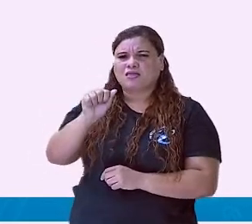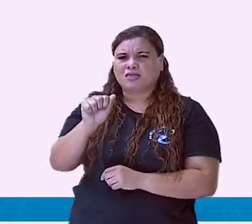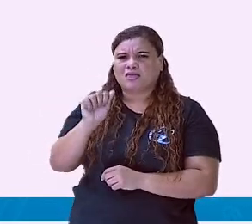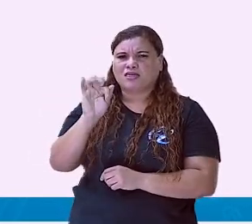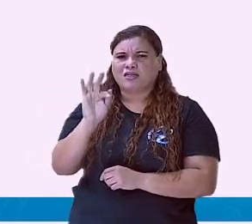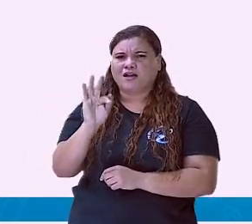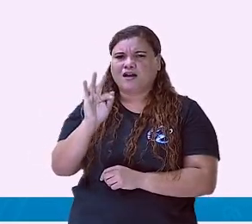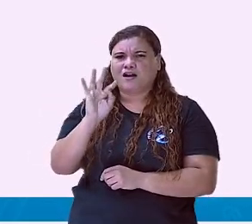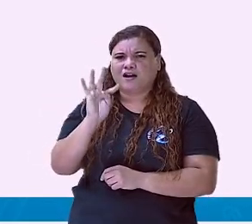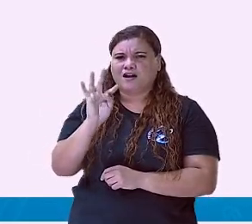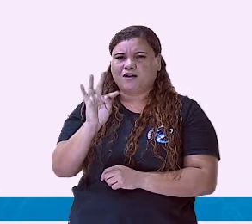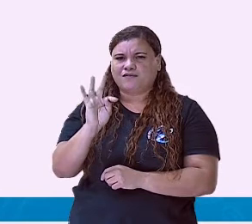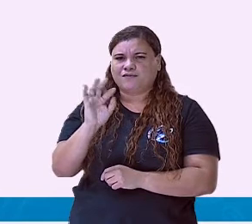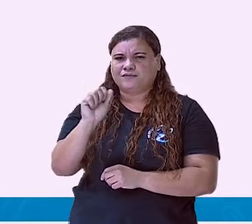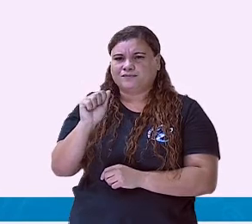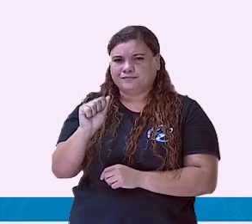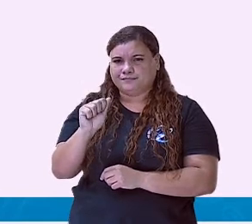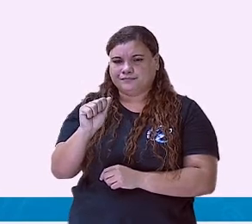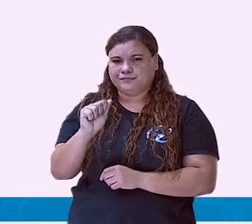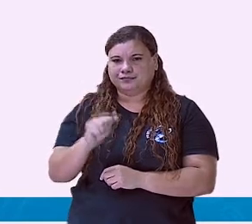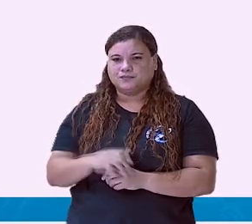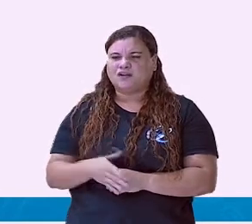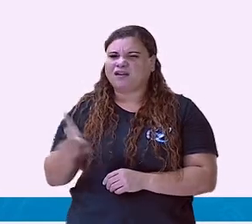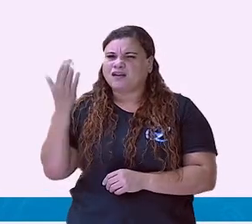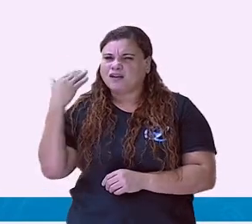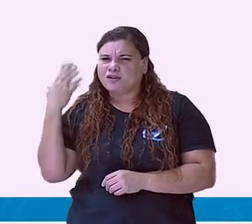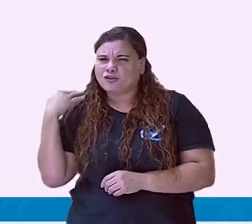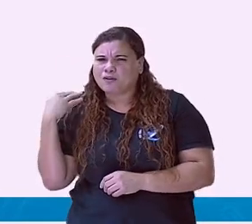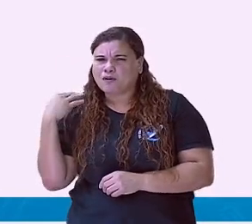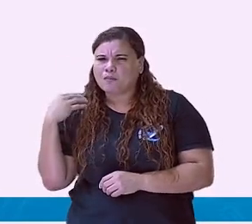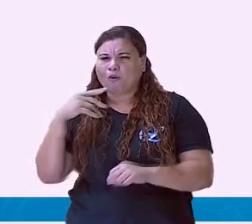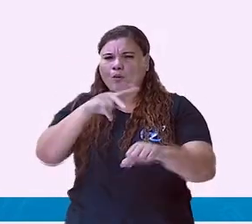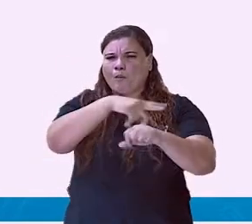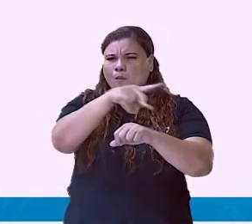aliança entre os países da América do Norte.